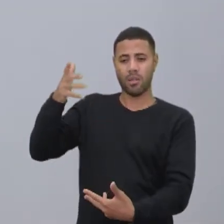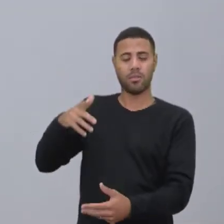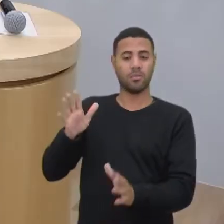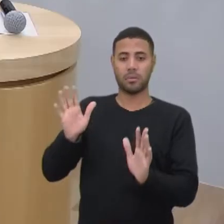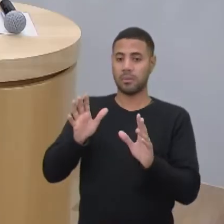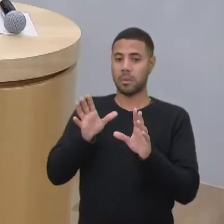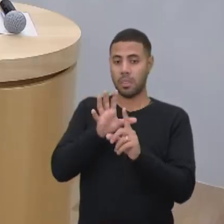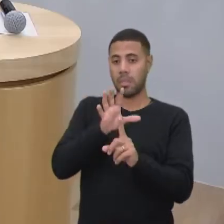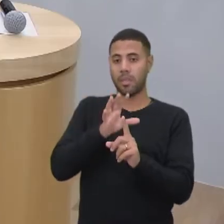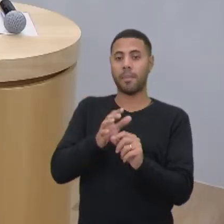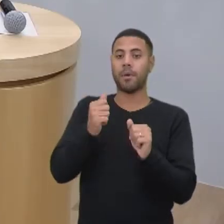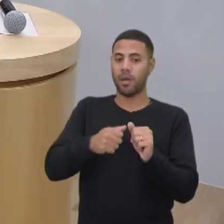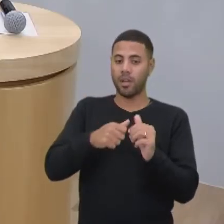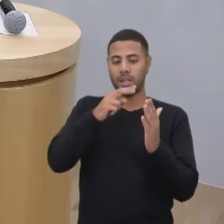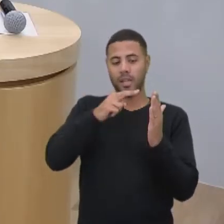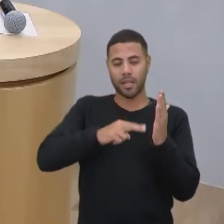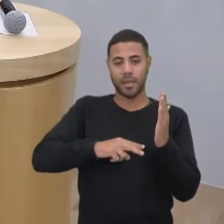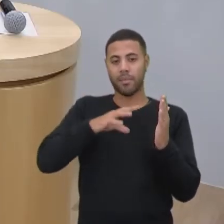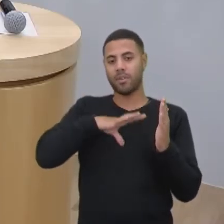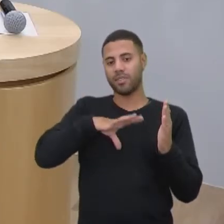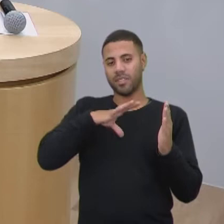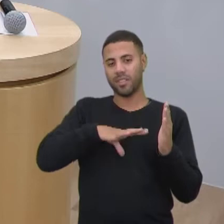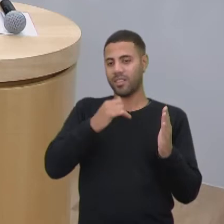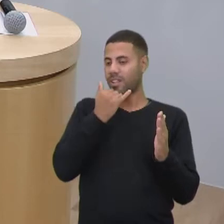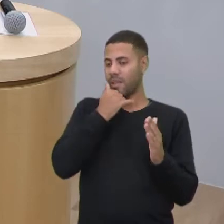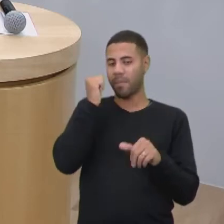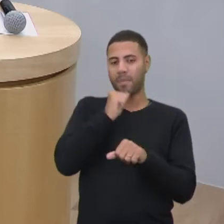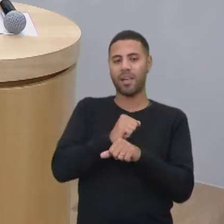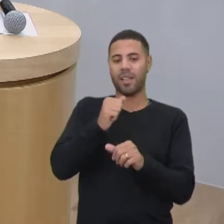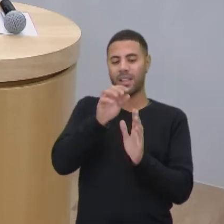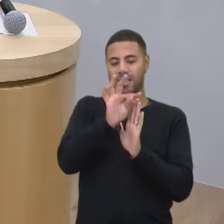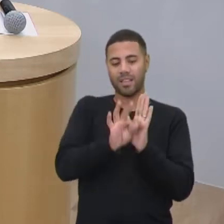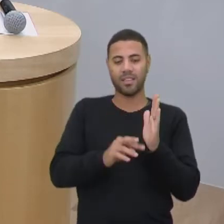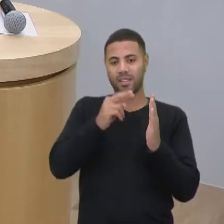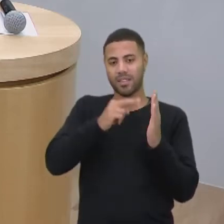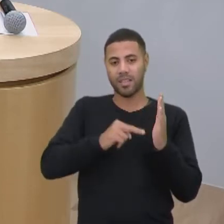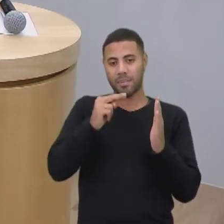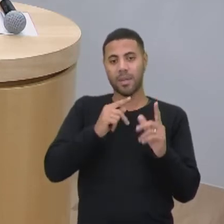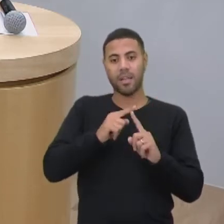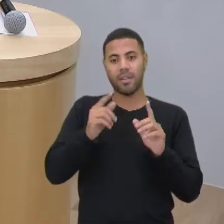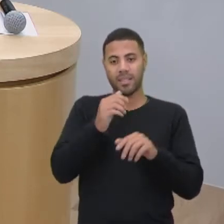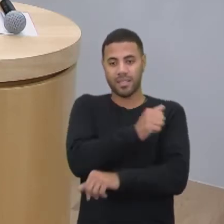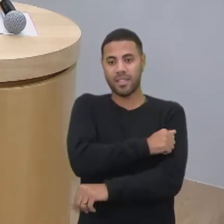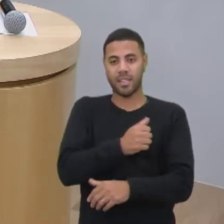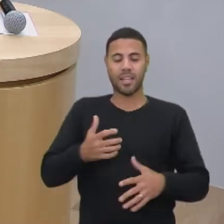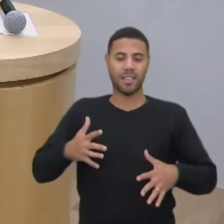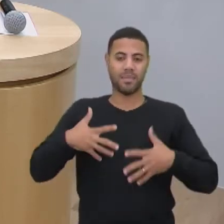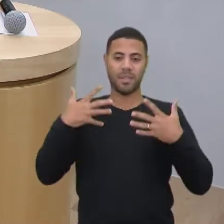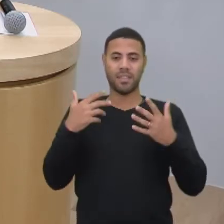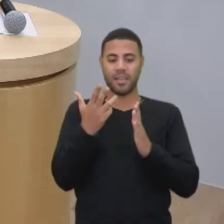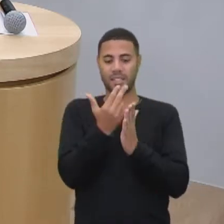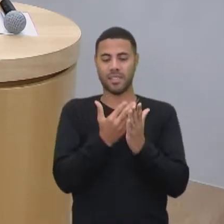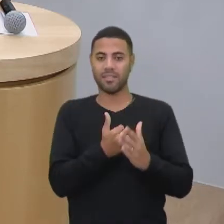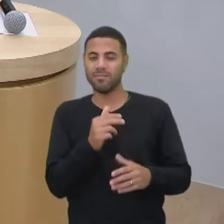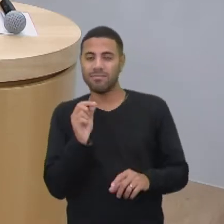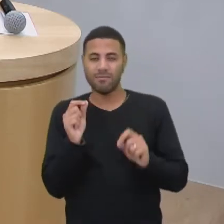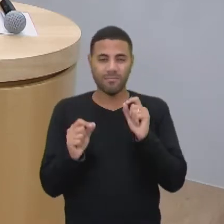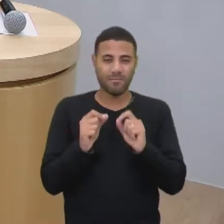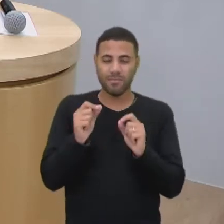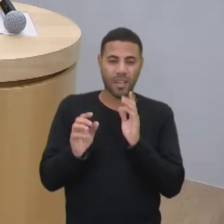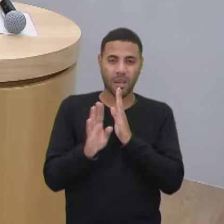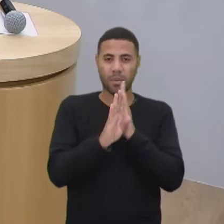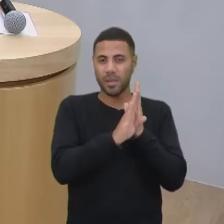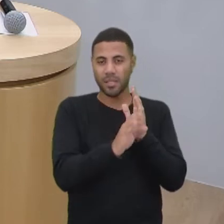para os estudantes não lerem. Tem o professor de português falando para ninguém ler texto. Não. Mas é que o estudante já fica mais animado quando ele se depara com uma tirinha, porque